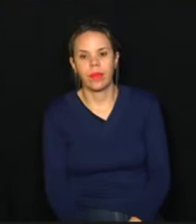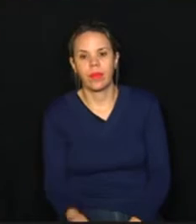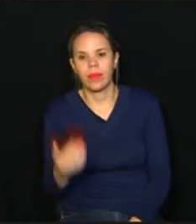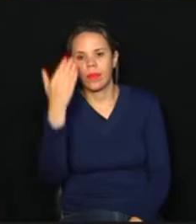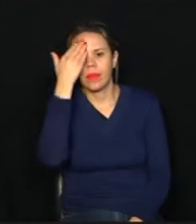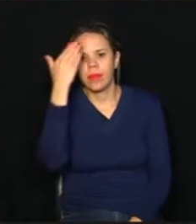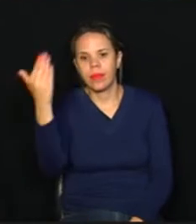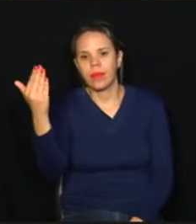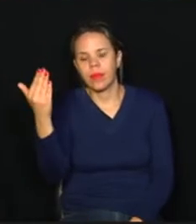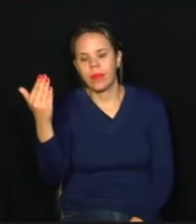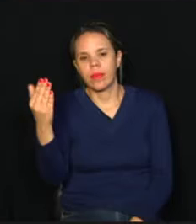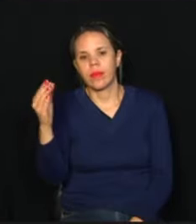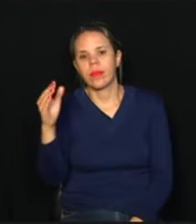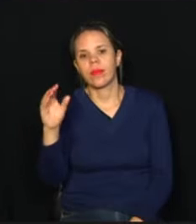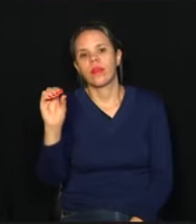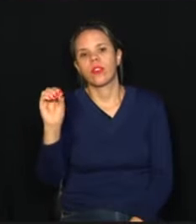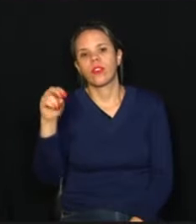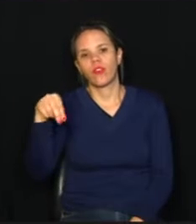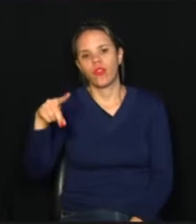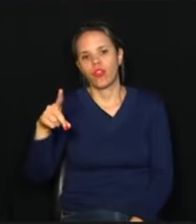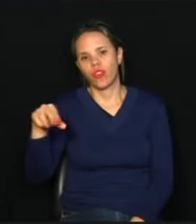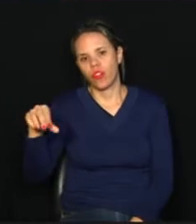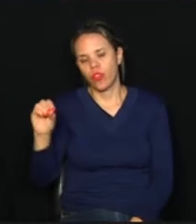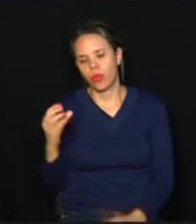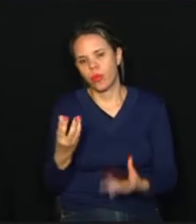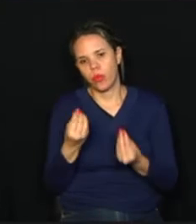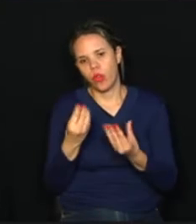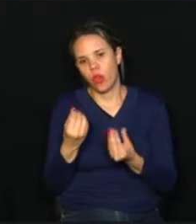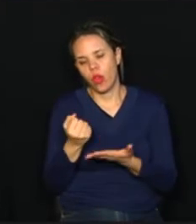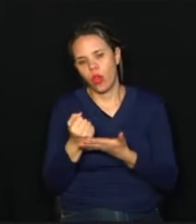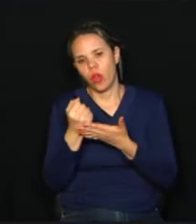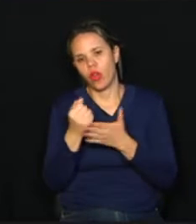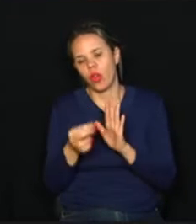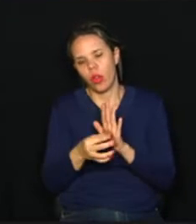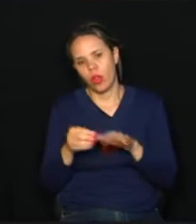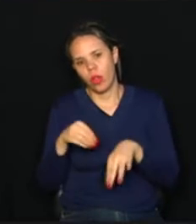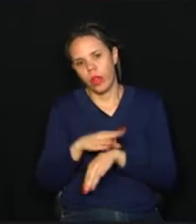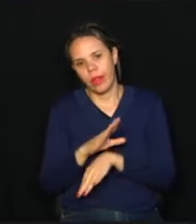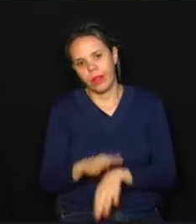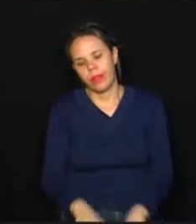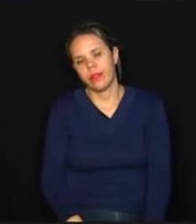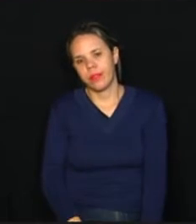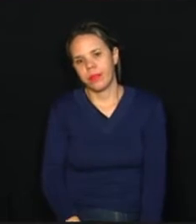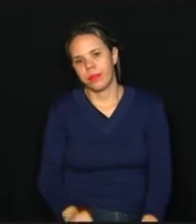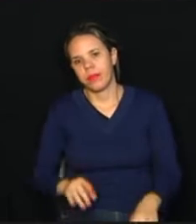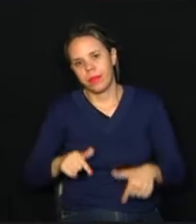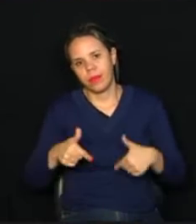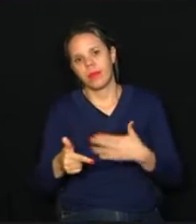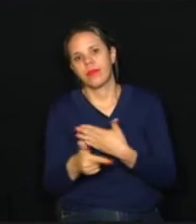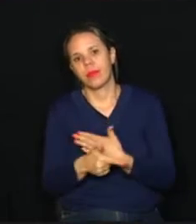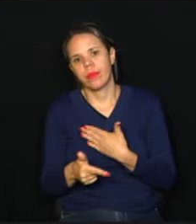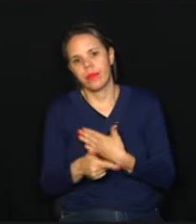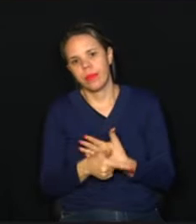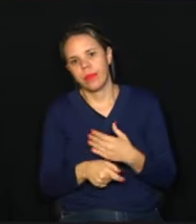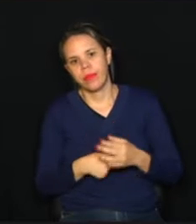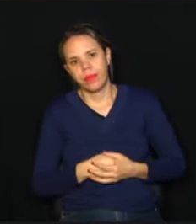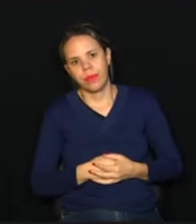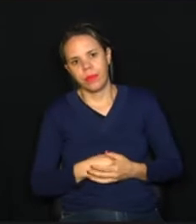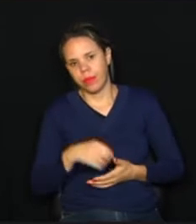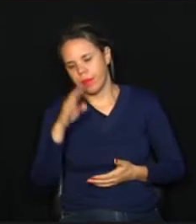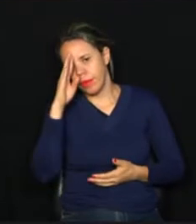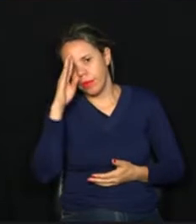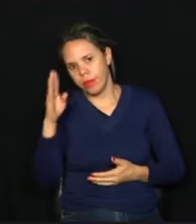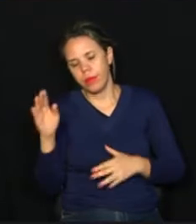Obrigado, Ondino. Acho que o Ondino trouxe muitas contribuições e reforçando o papel, né, fundamental